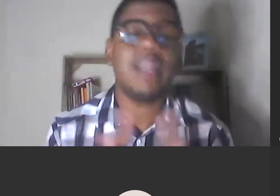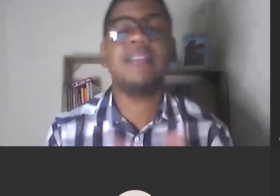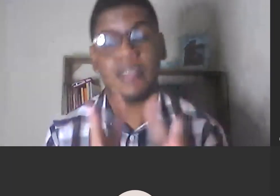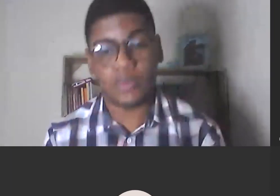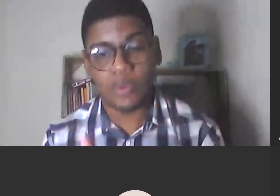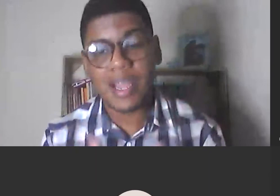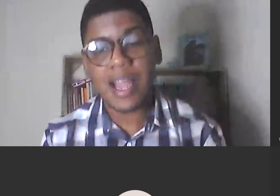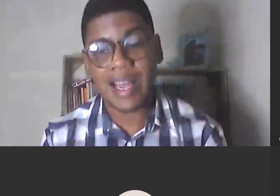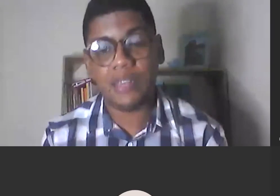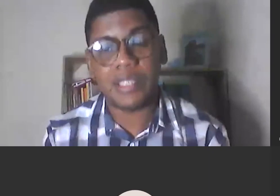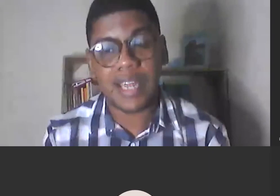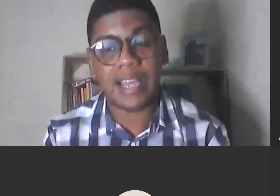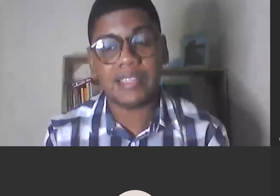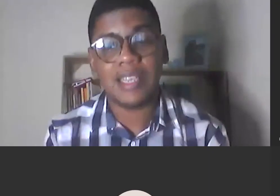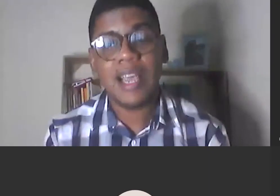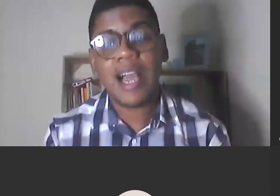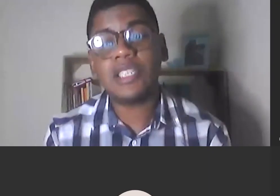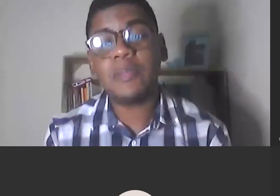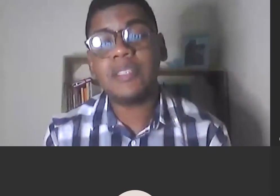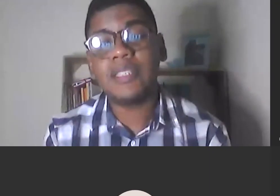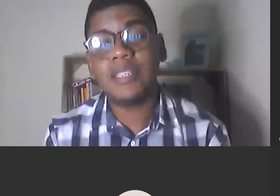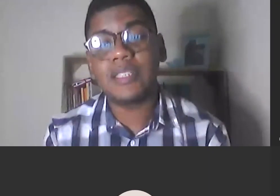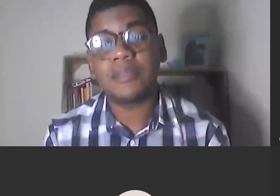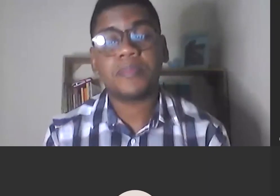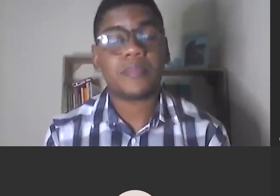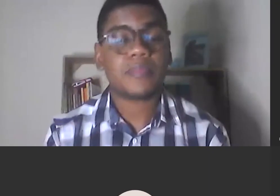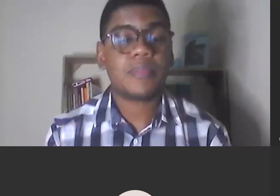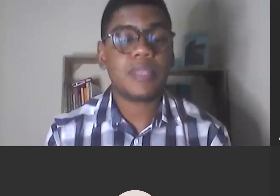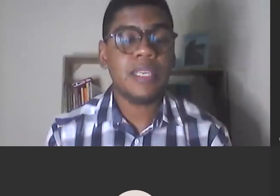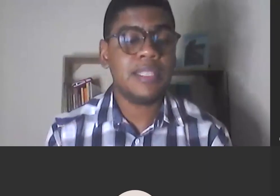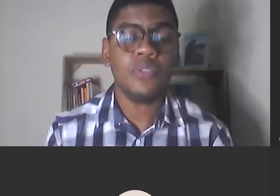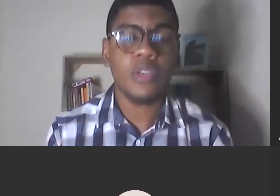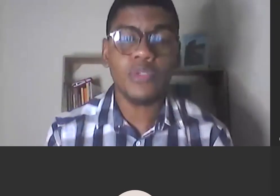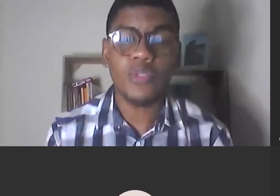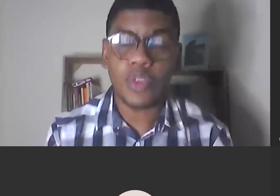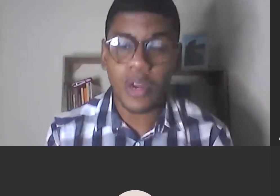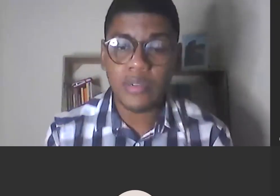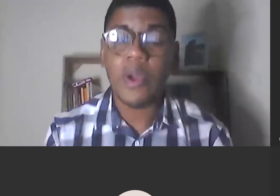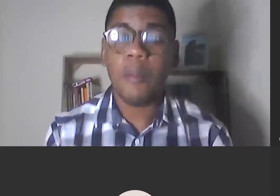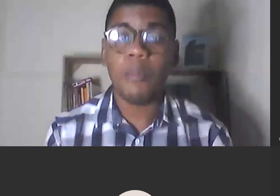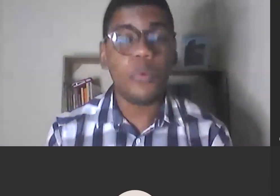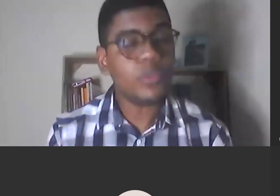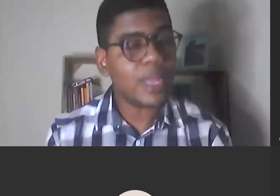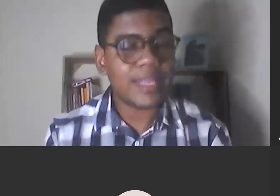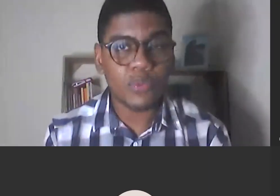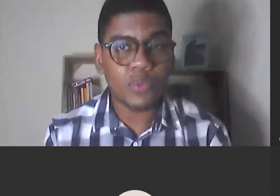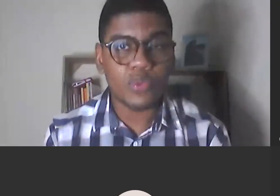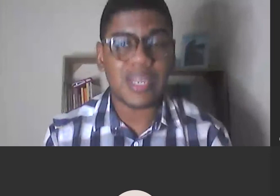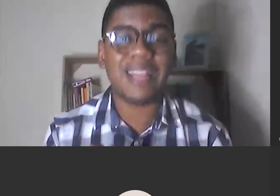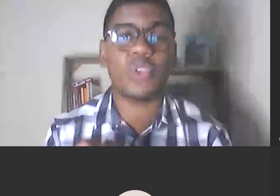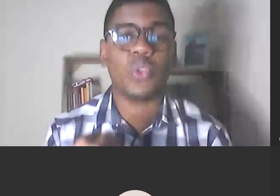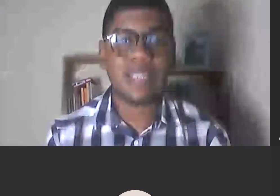está visualizando a língua de sinais, a gente precisa ter os nossos olhos muito atentos a